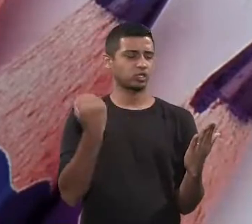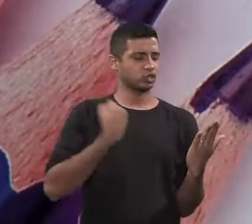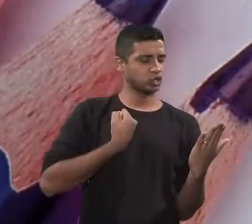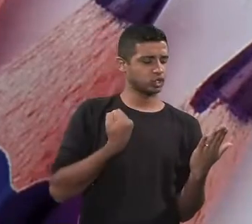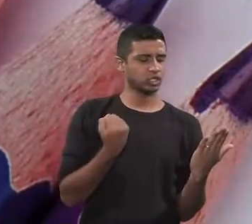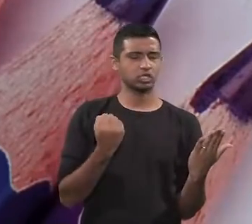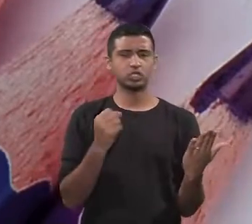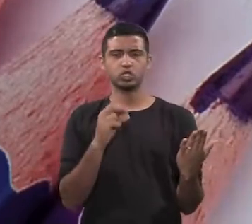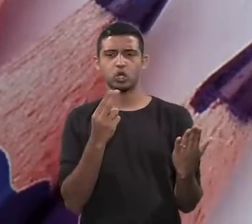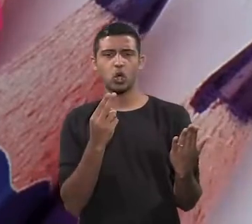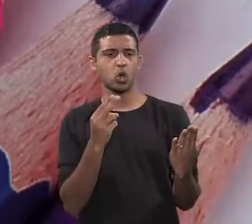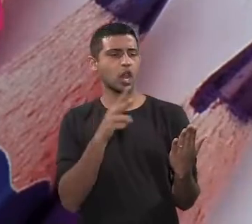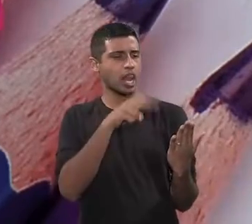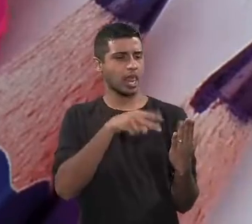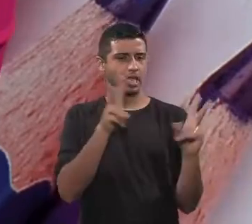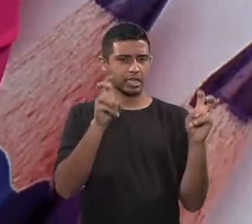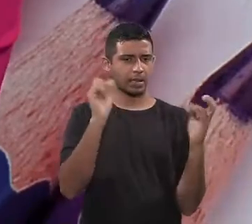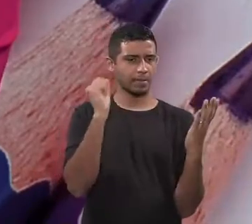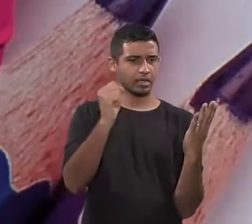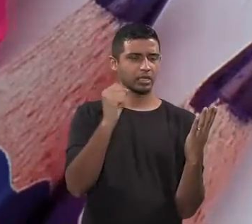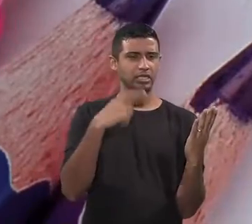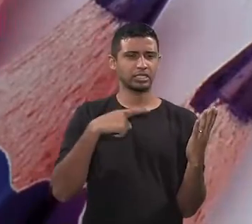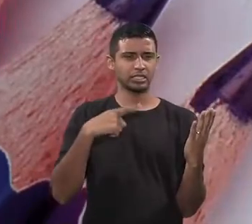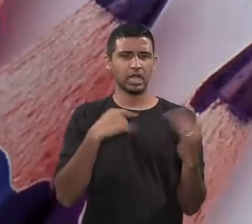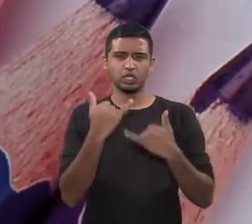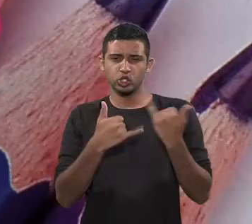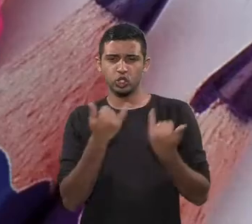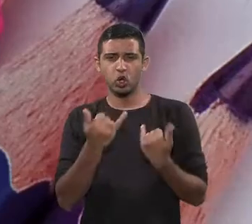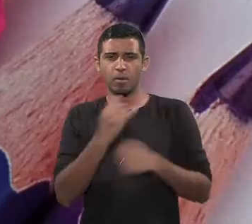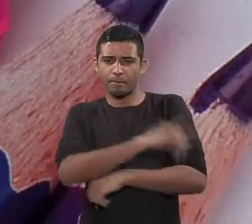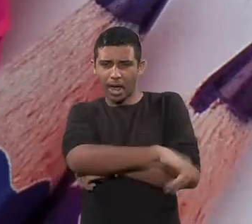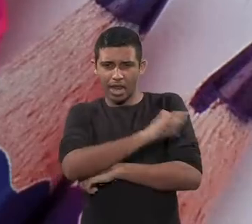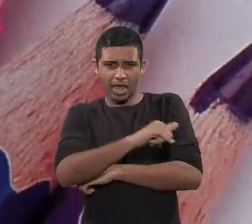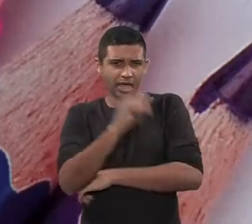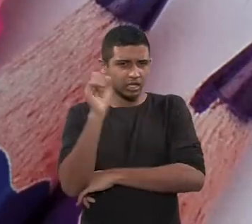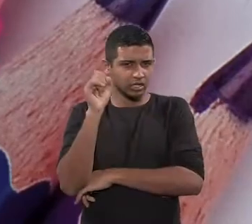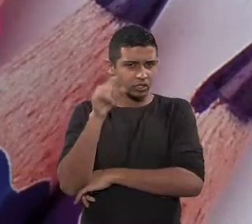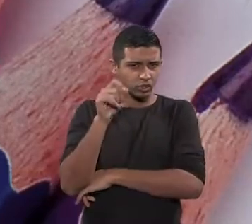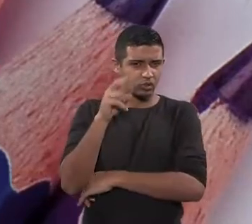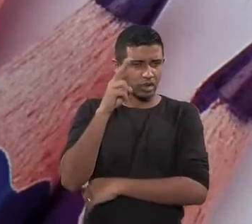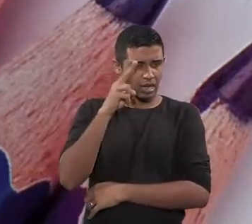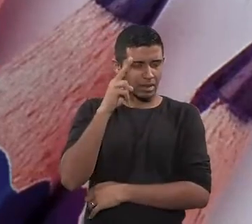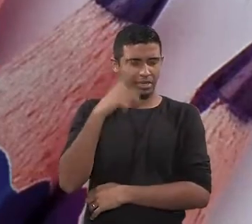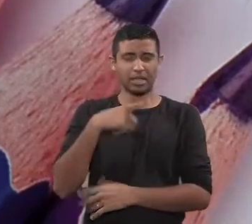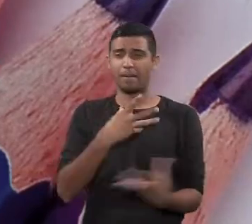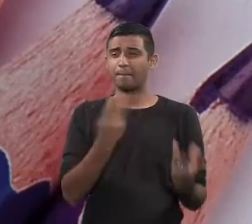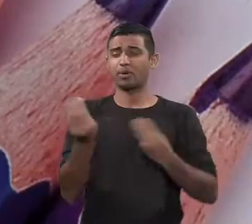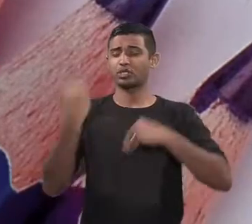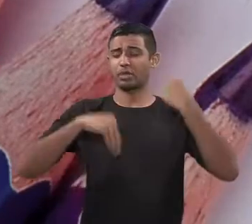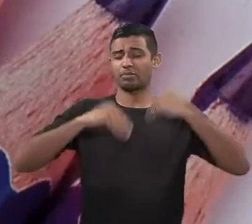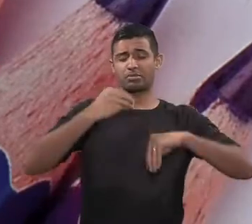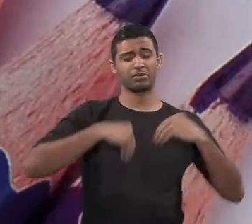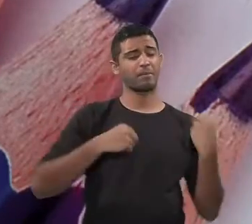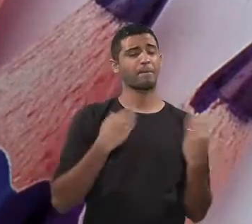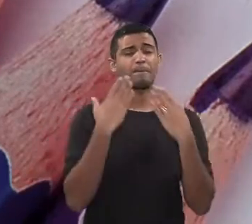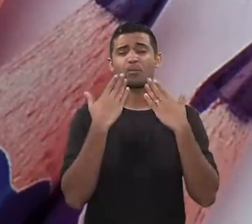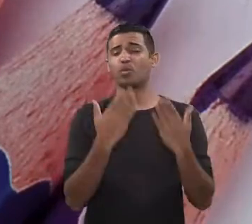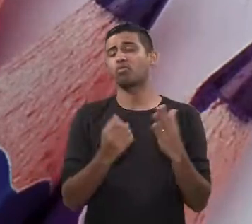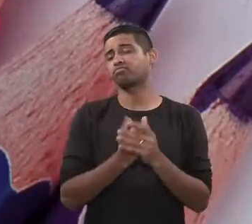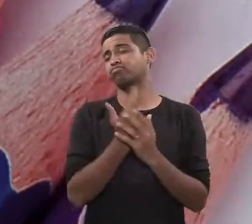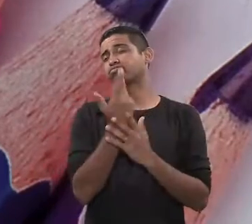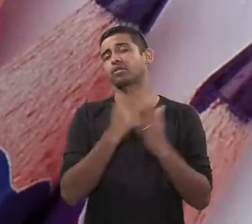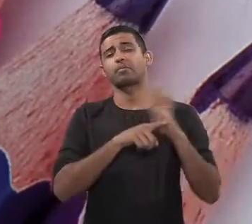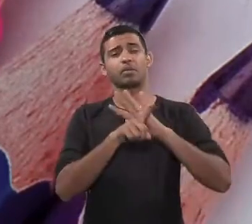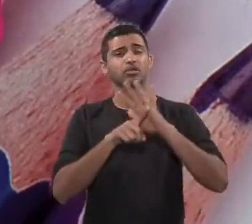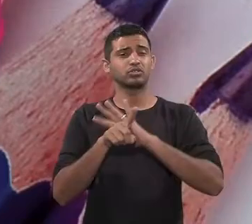suicídio, cometendo suicídio, tem aquele jogo da baleia, enfim, casos de depressão, tem aí várias pesquisas, a gente